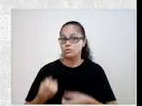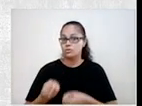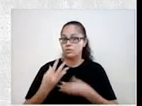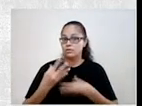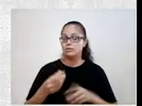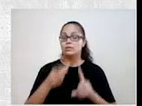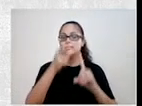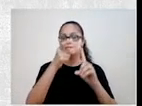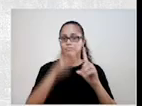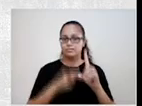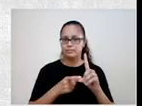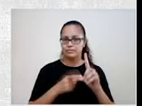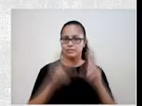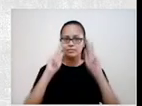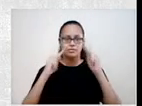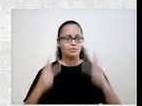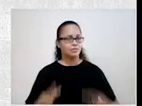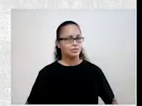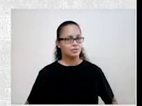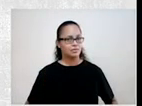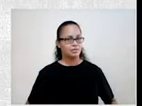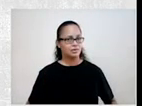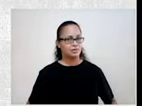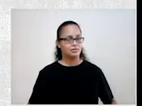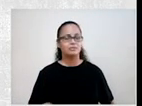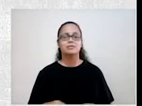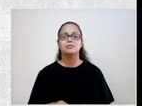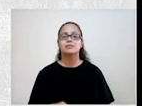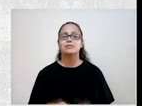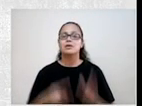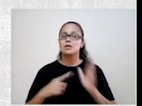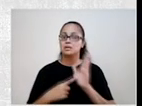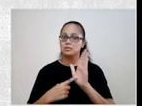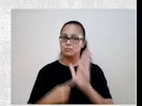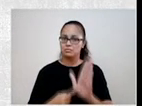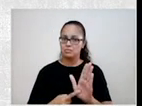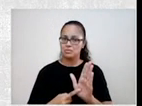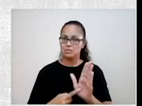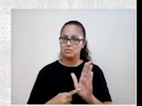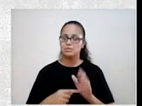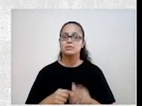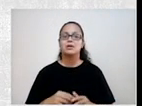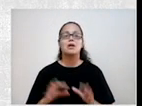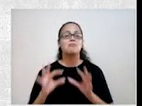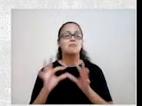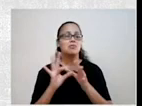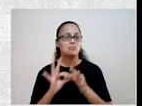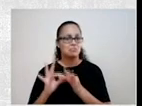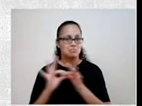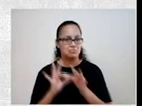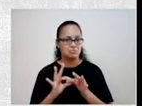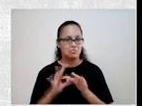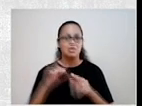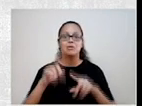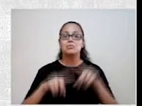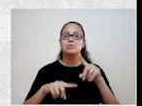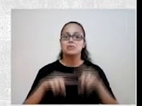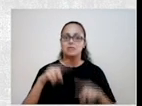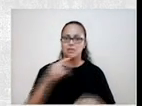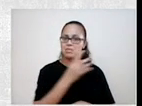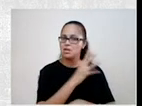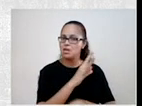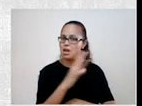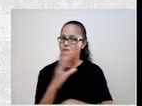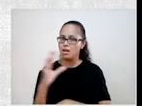personagens humanizadas, né? Retratados de forma harmônica junto aos elementos da natureza,